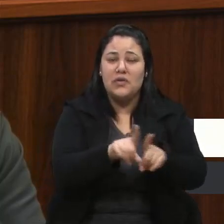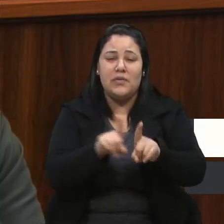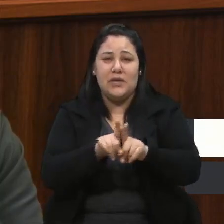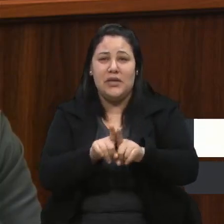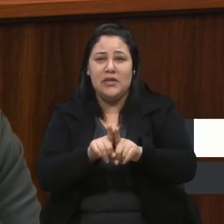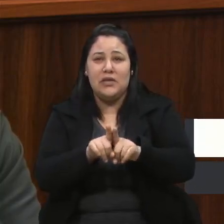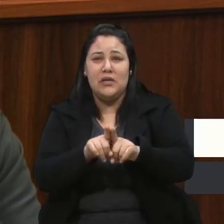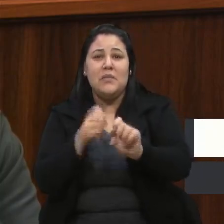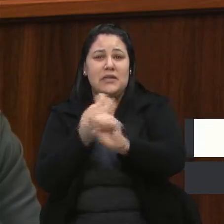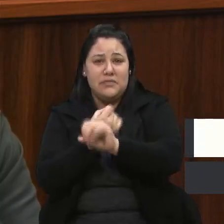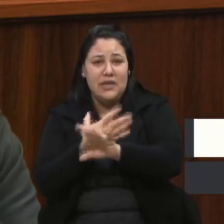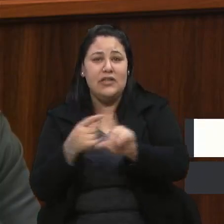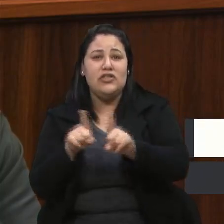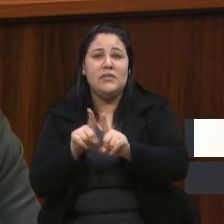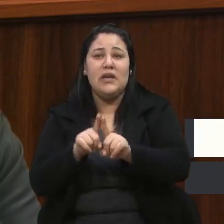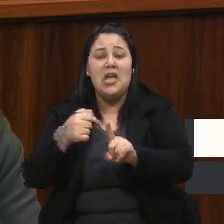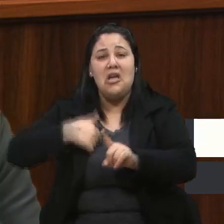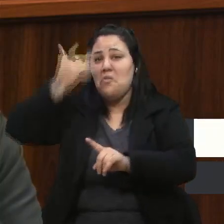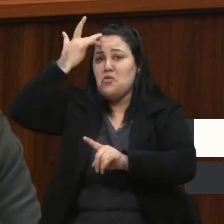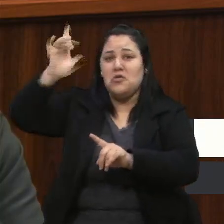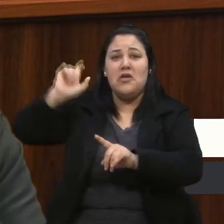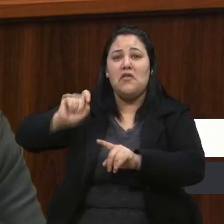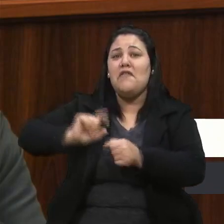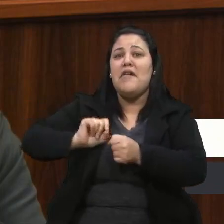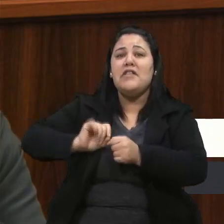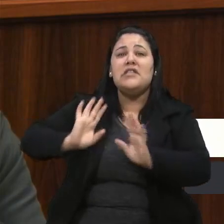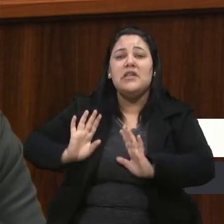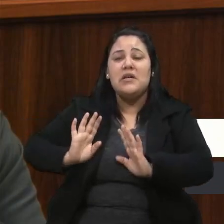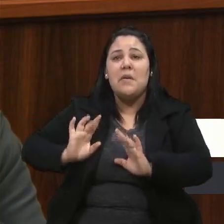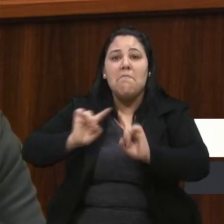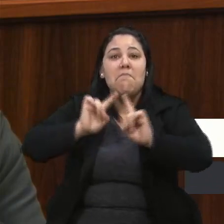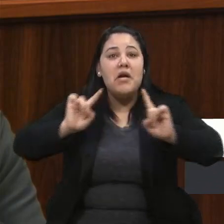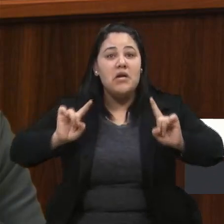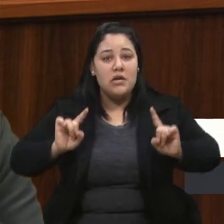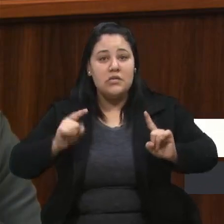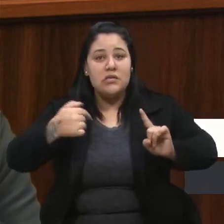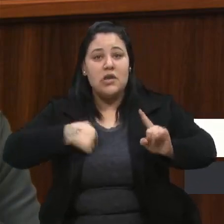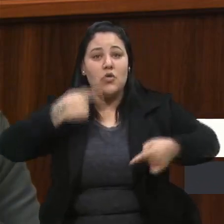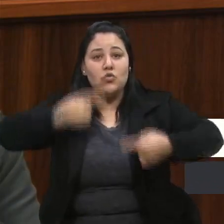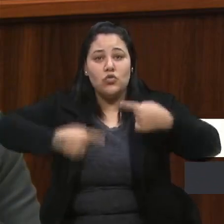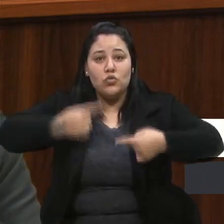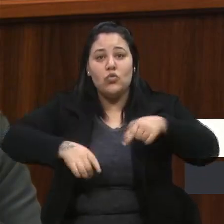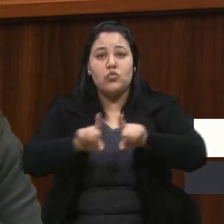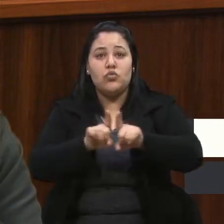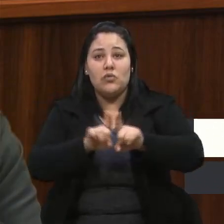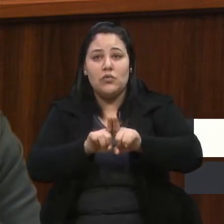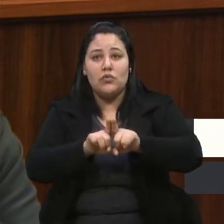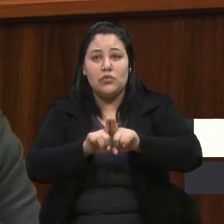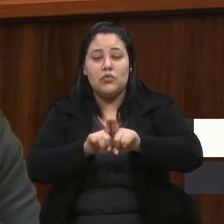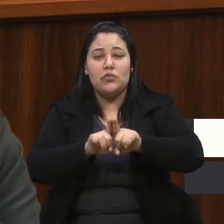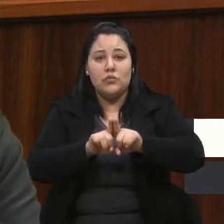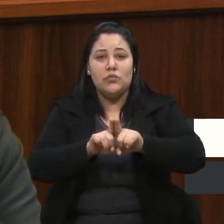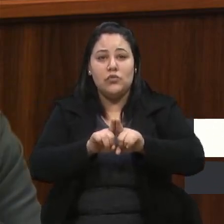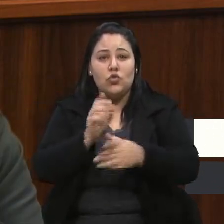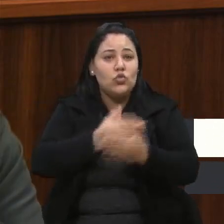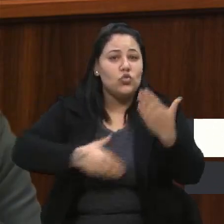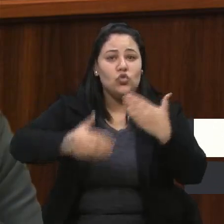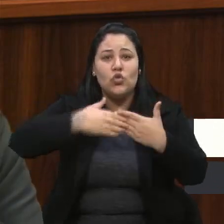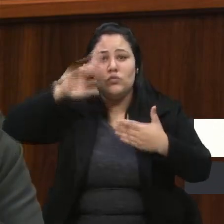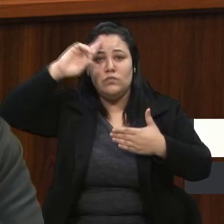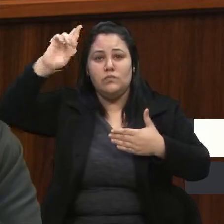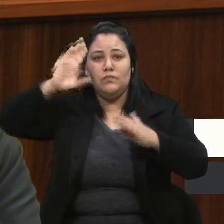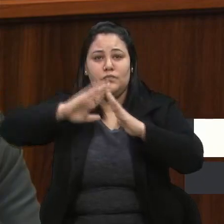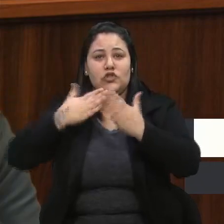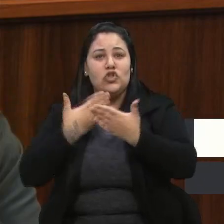para a SMED, eu não sei o que está sendo feito, mas eu discuti com as diretoras, e se isso não